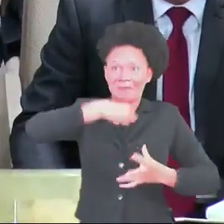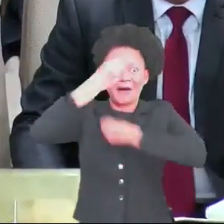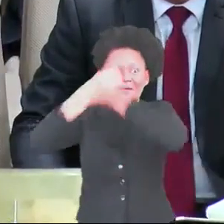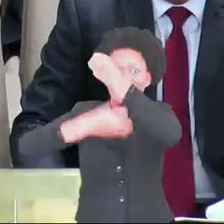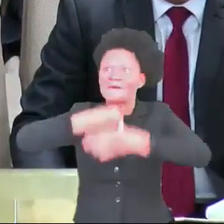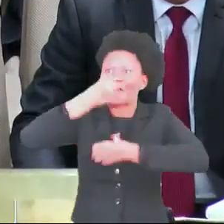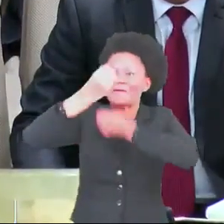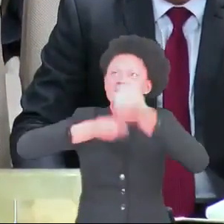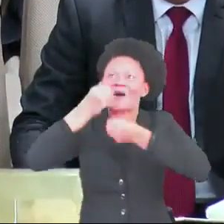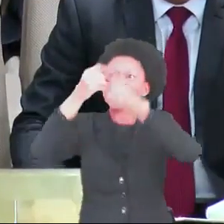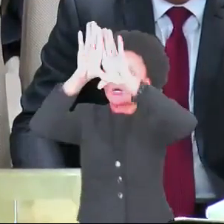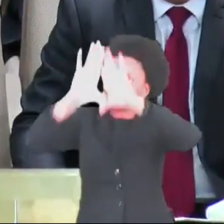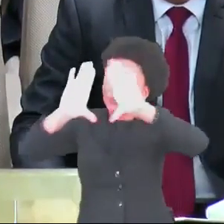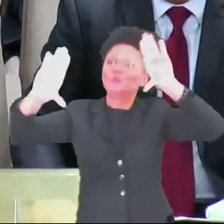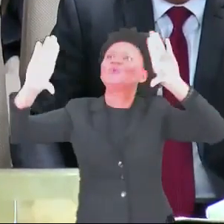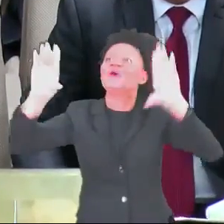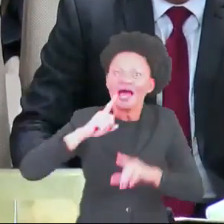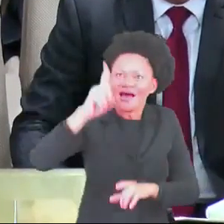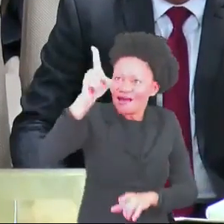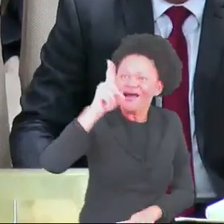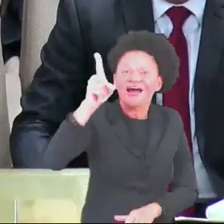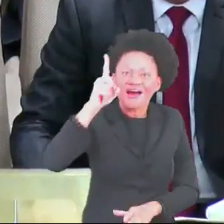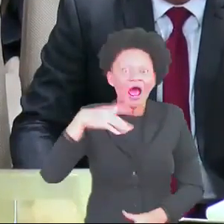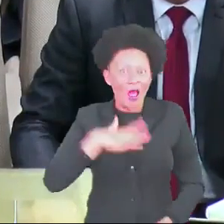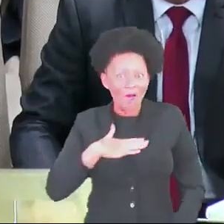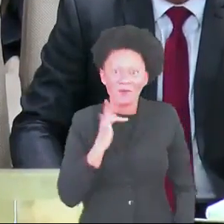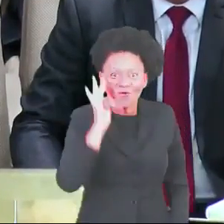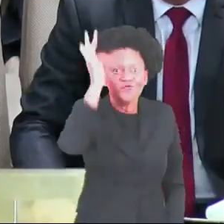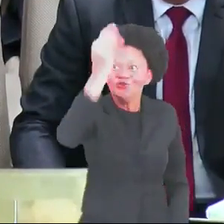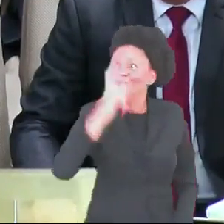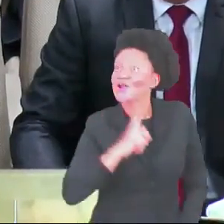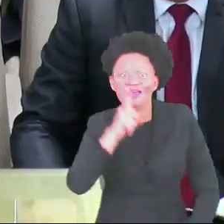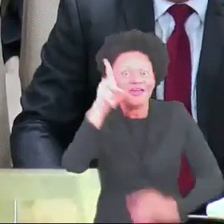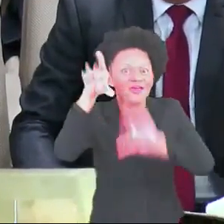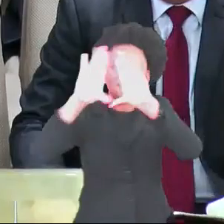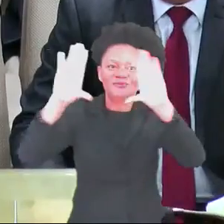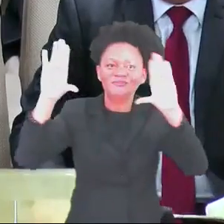nos receberá no céu, este é o meu futuro.